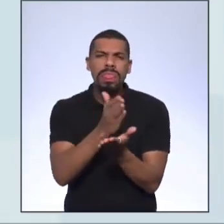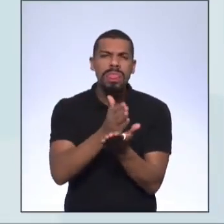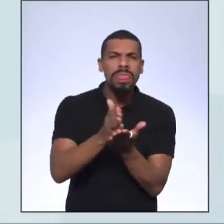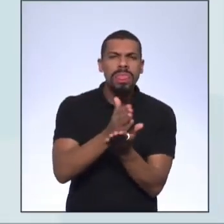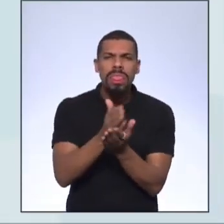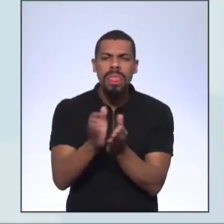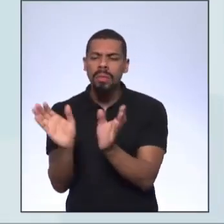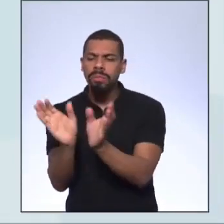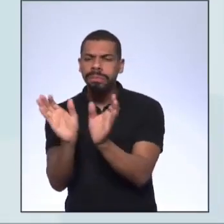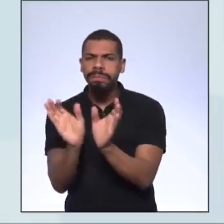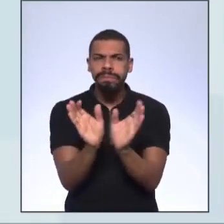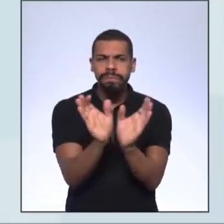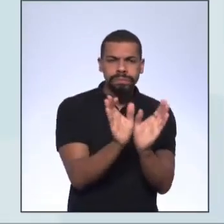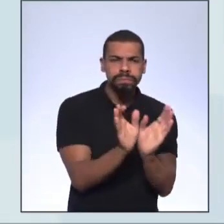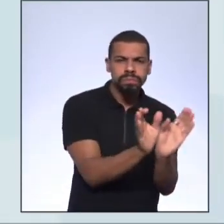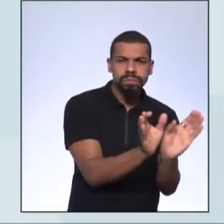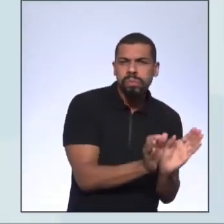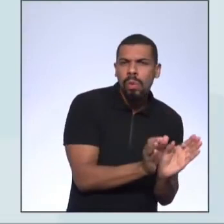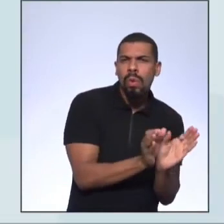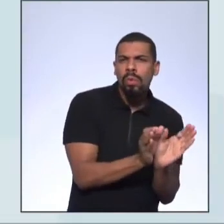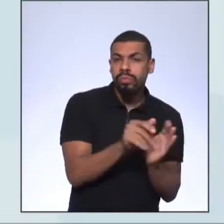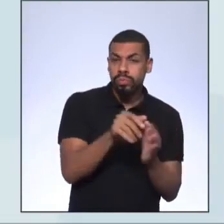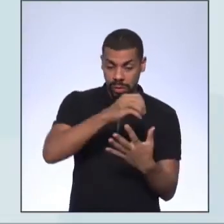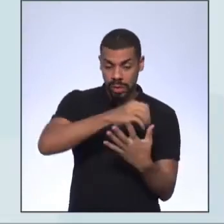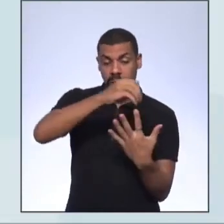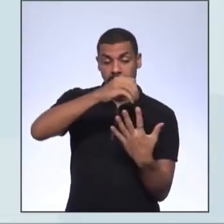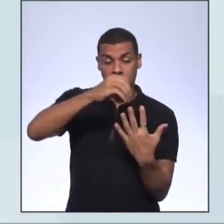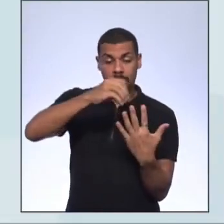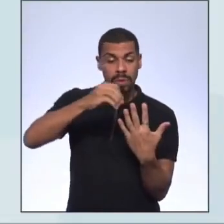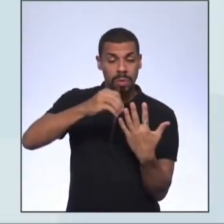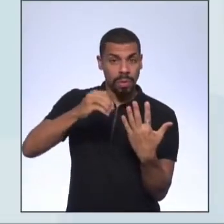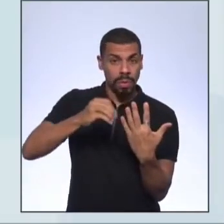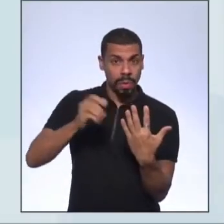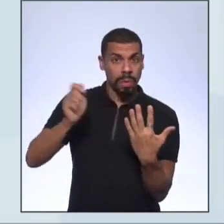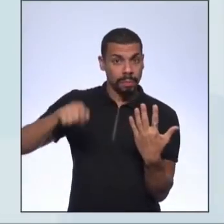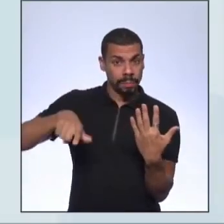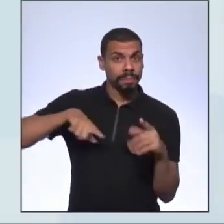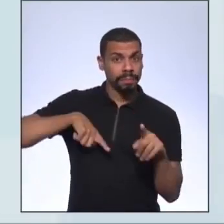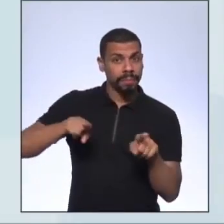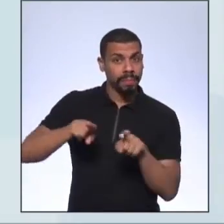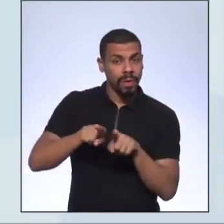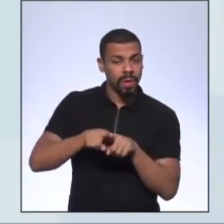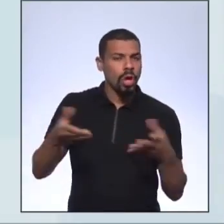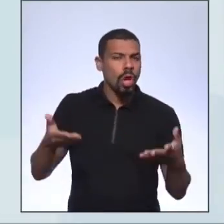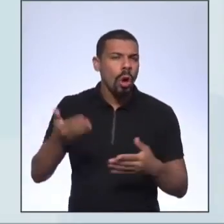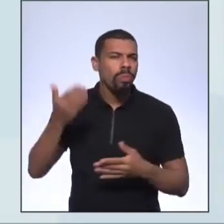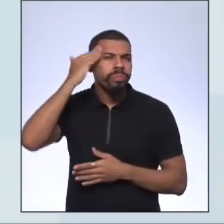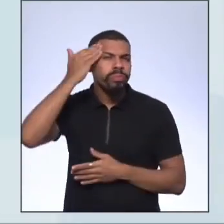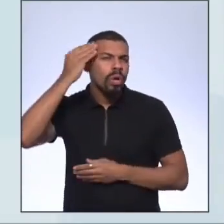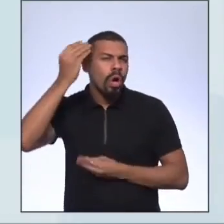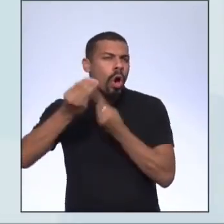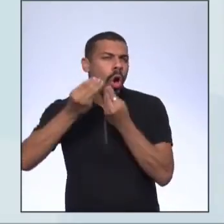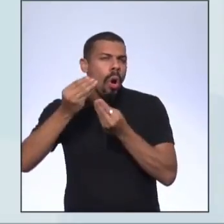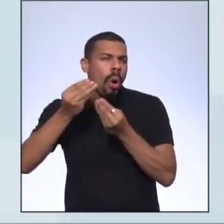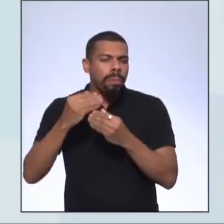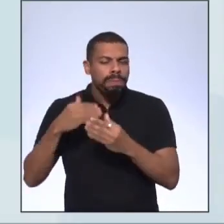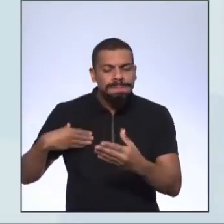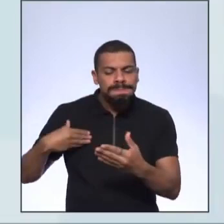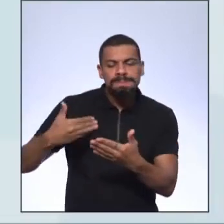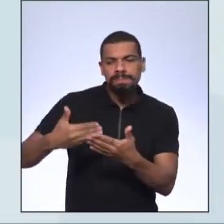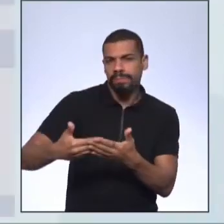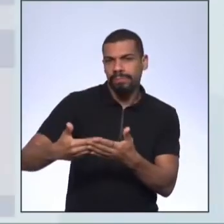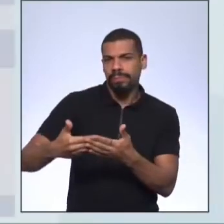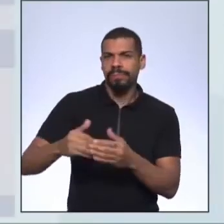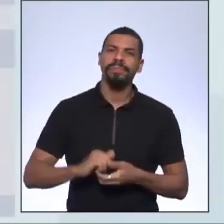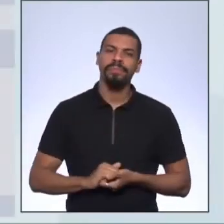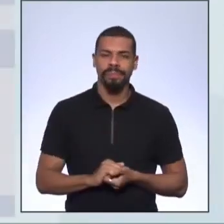à taxonomia, como que a gente faz para nomear esses seres vivos. E hoje a gente vai entender um pouquinho das características de cada um desses